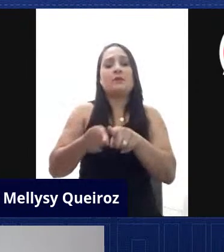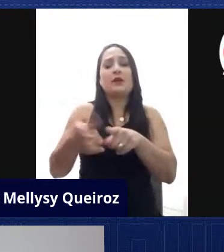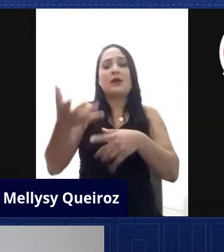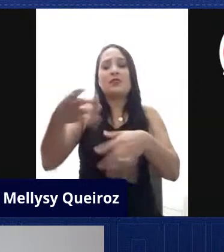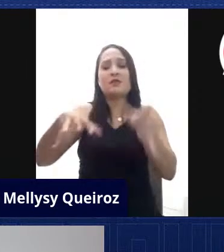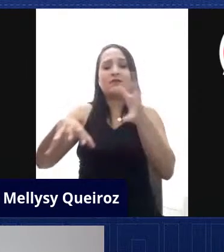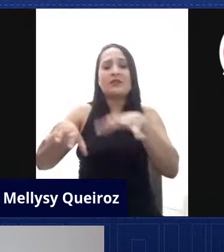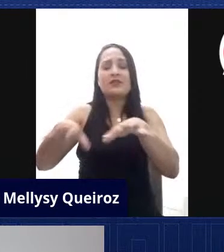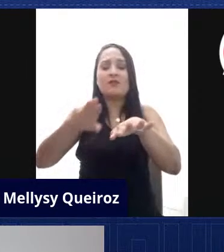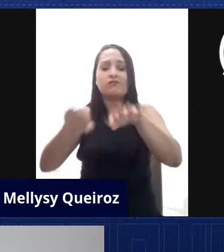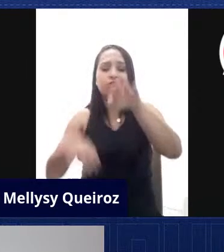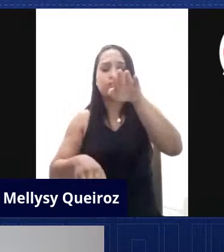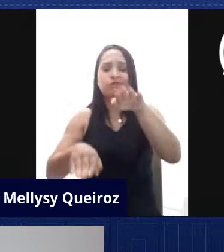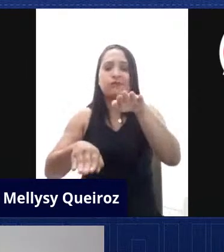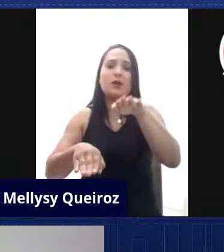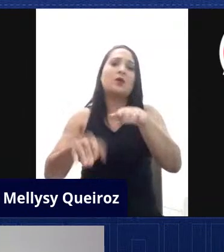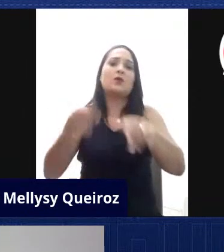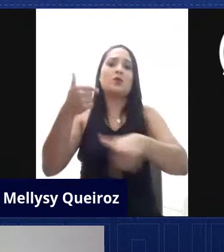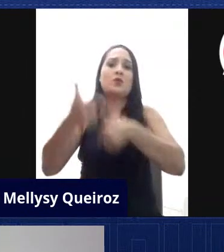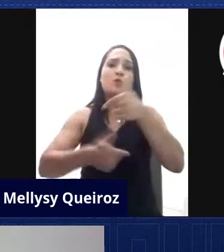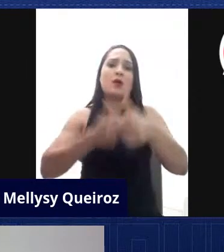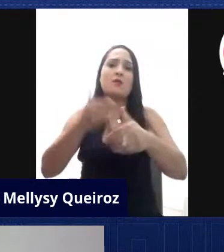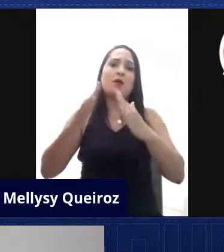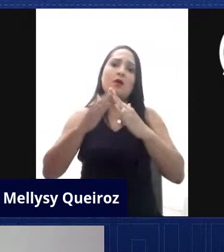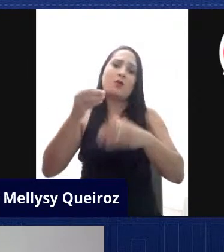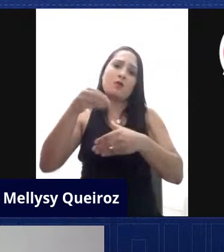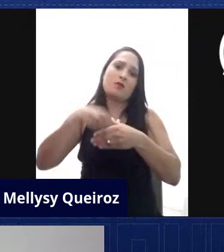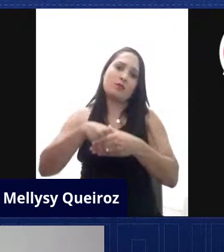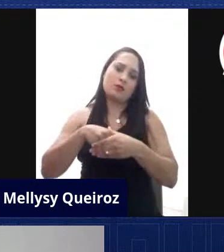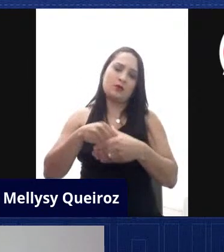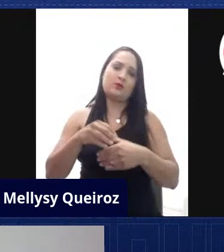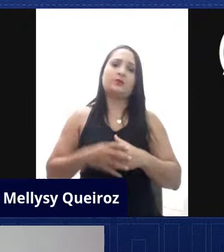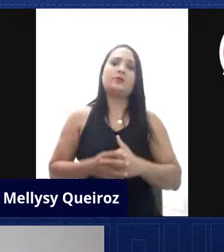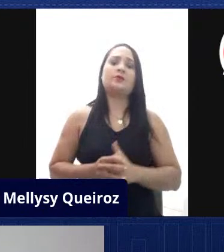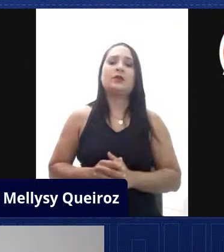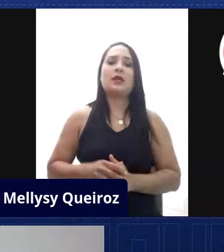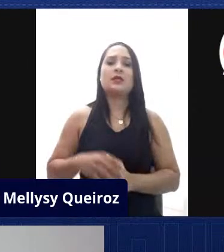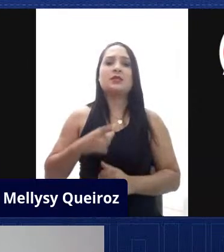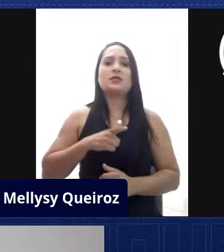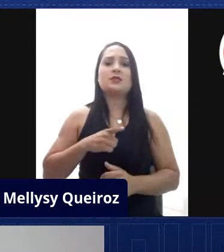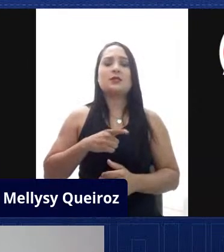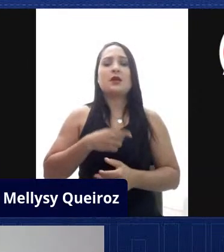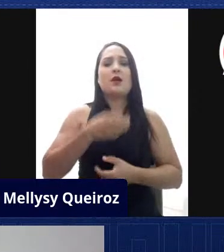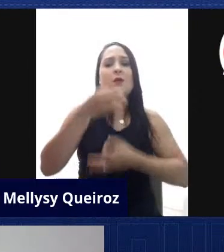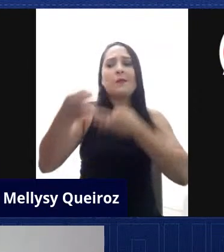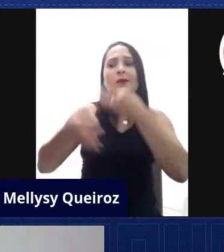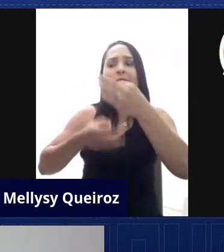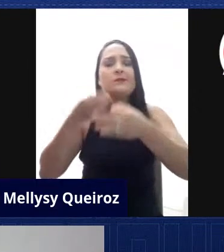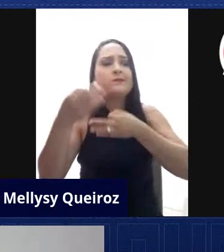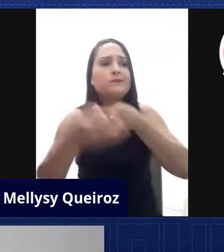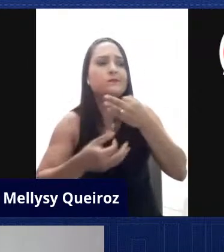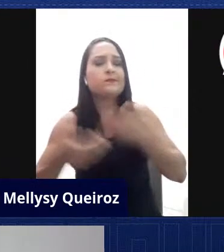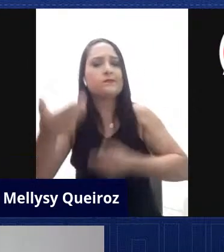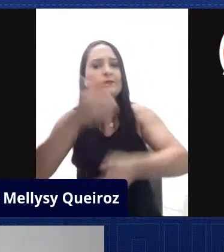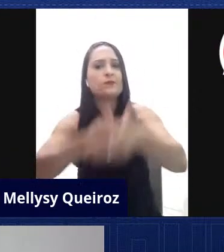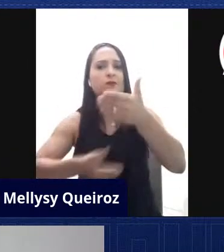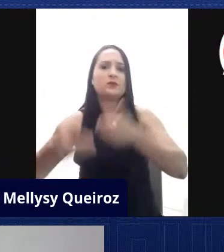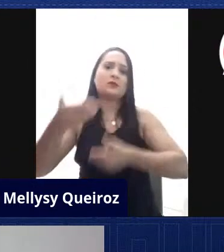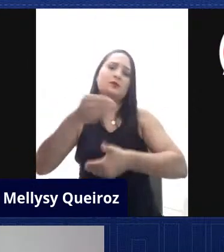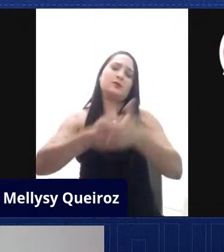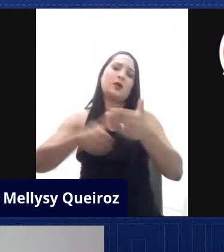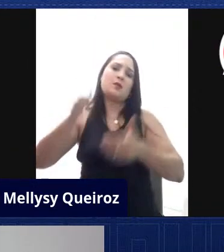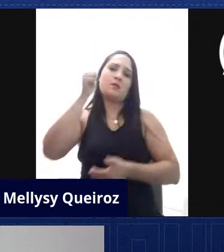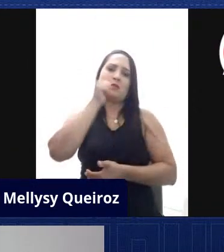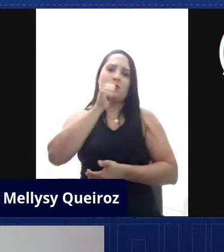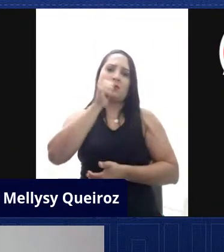Nessa perspectiva, diante de tantos depoimentos, de contribuições de todas as mulheres que fazem parte da rede, que